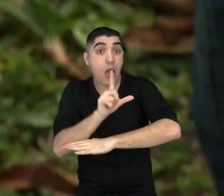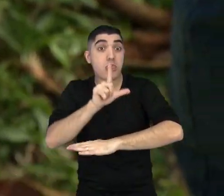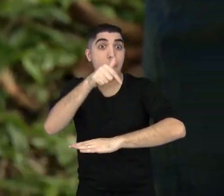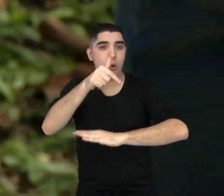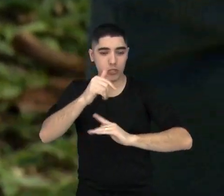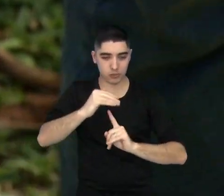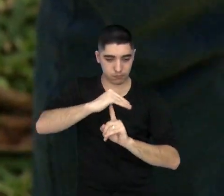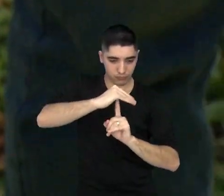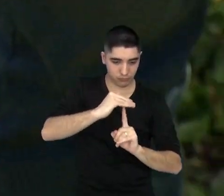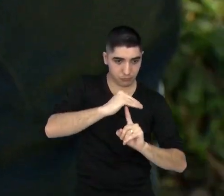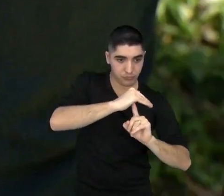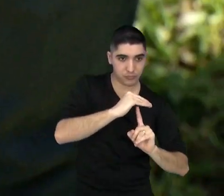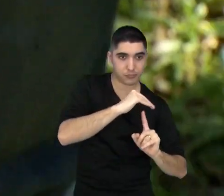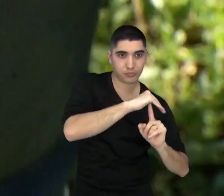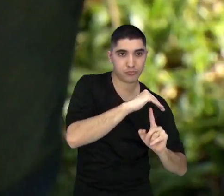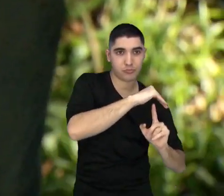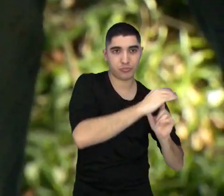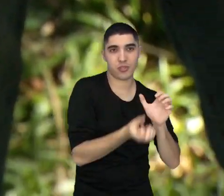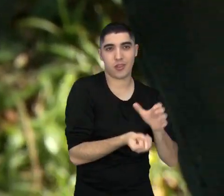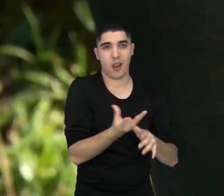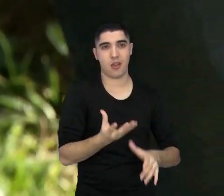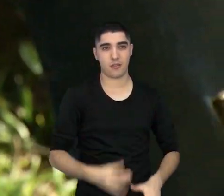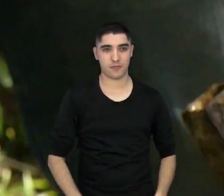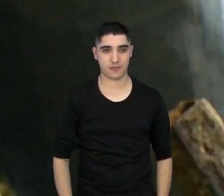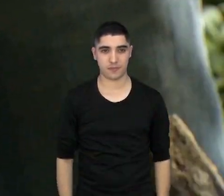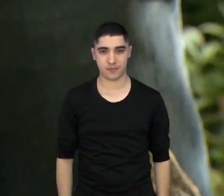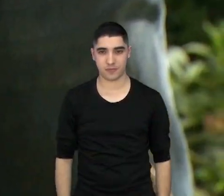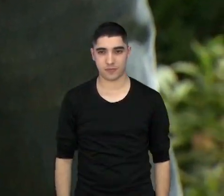frutificar Começar a surgir. os cogumelos.